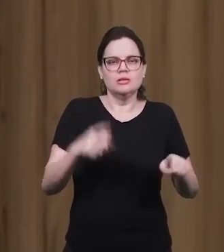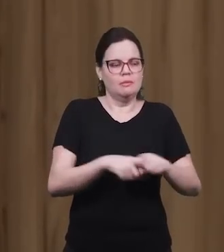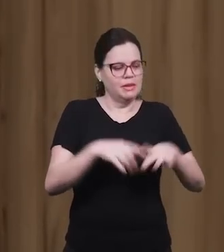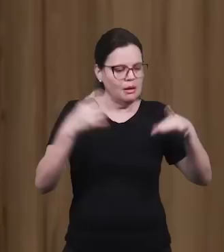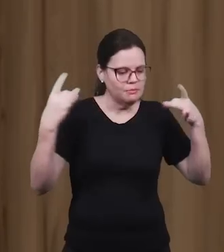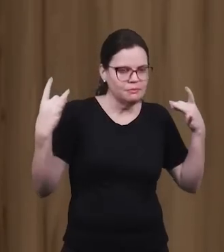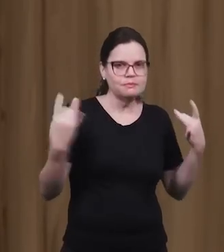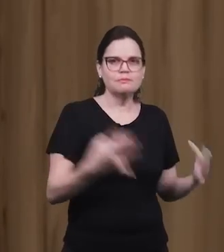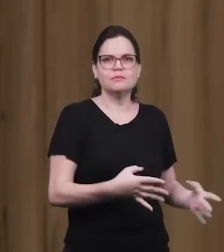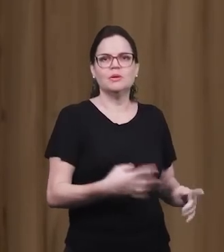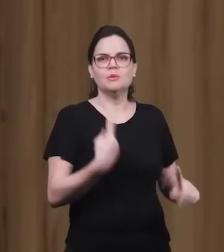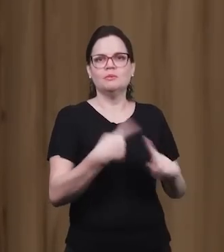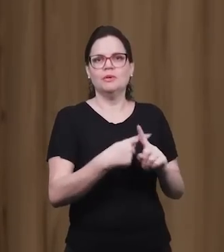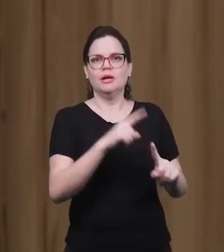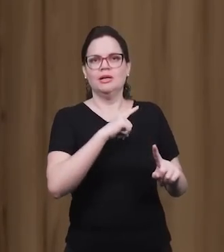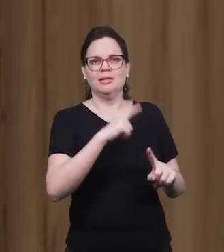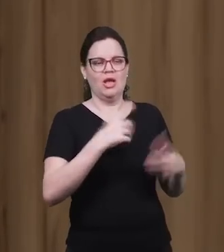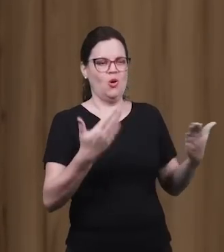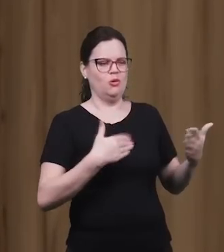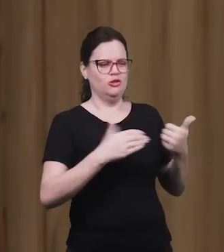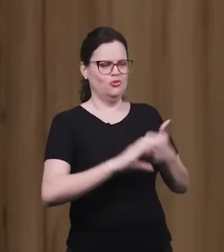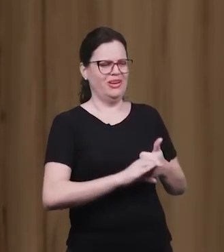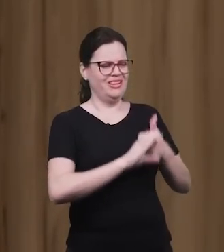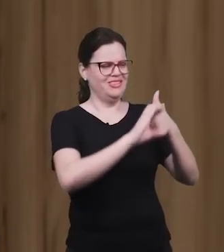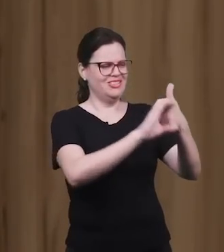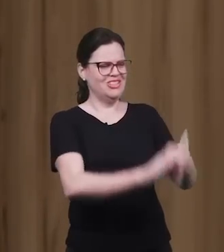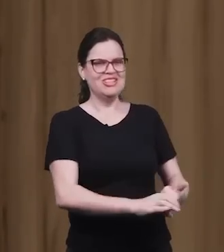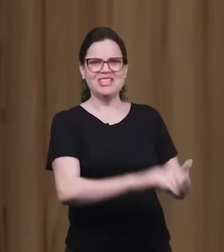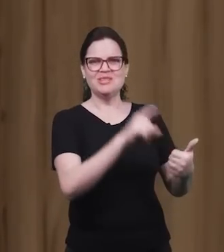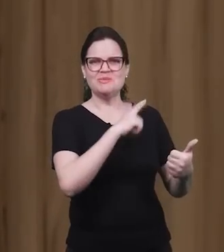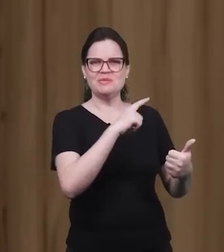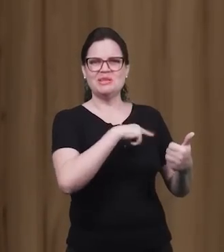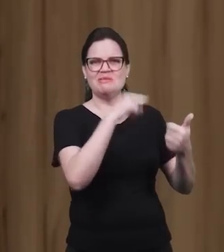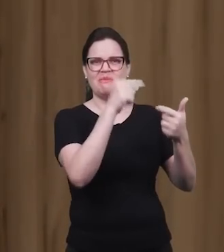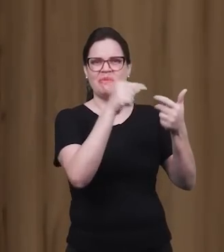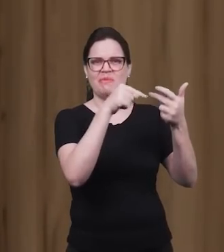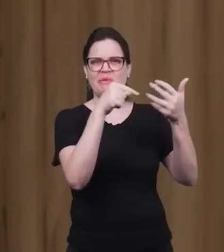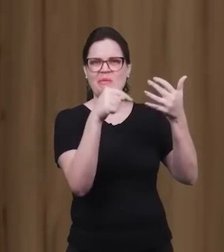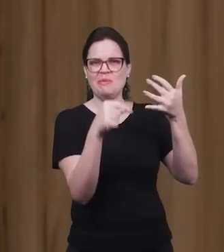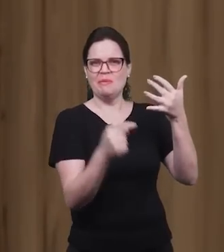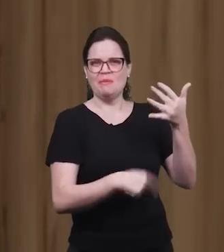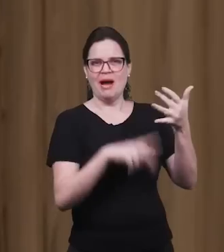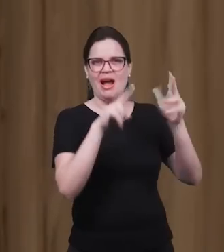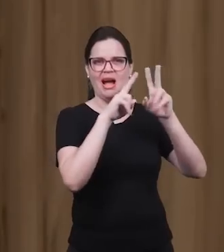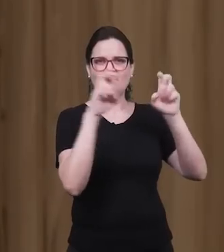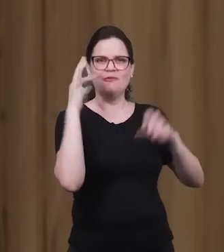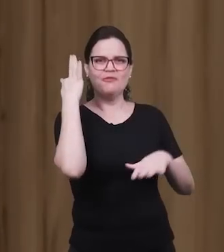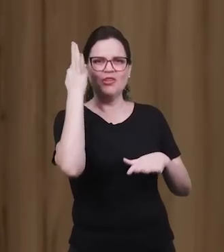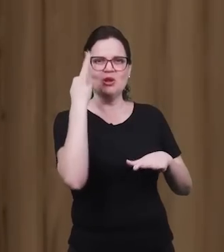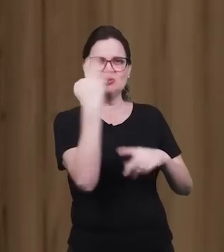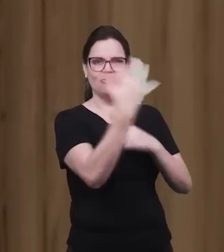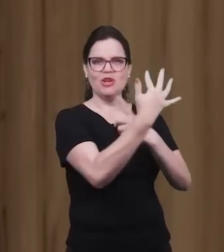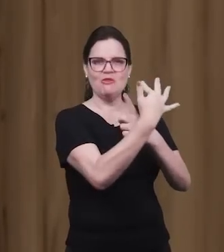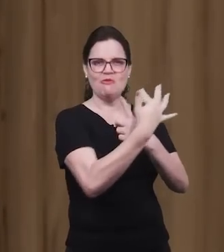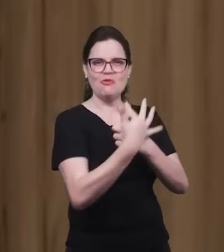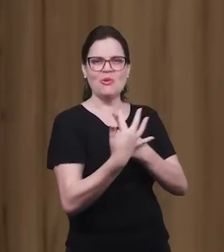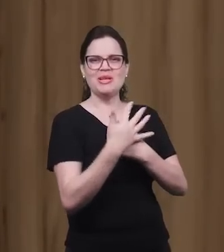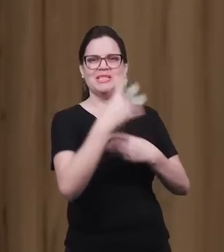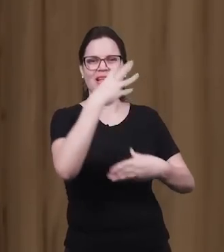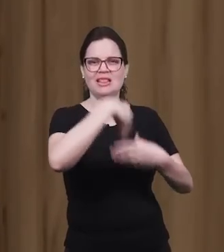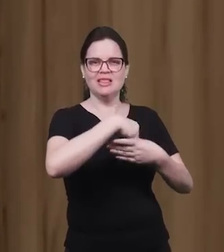uma carga de um protestantismo que criou uma série de ideias teológicas influenciadas